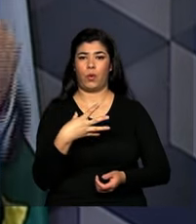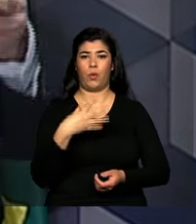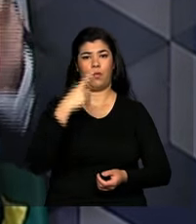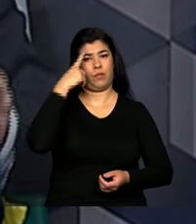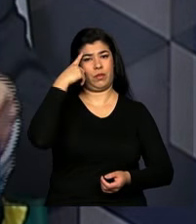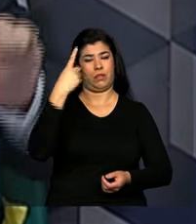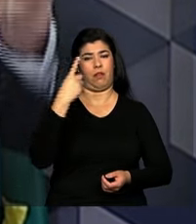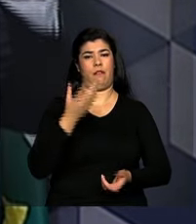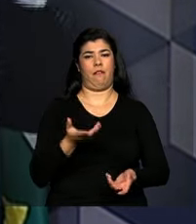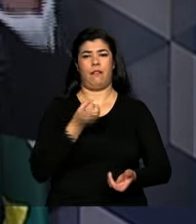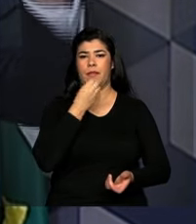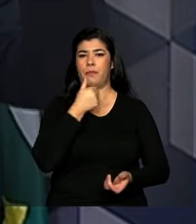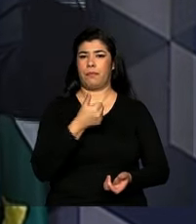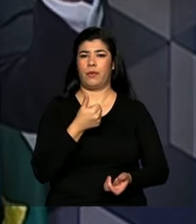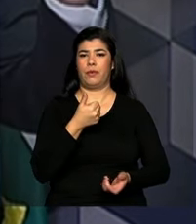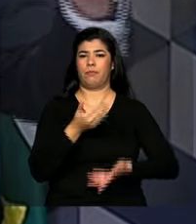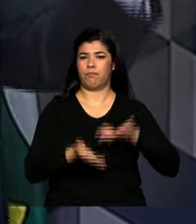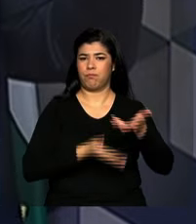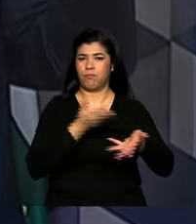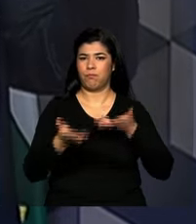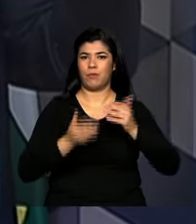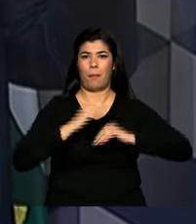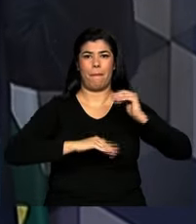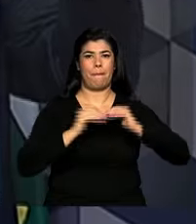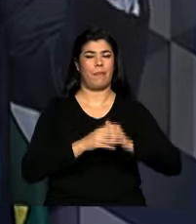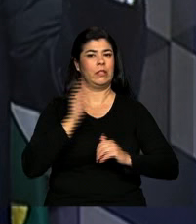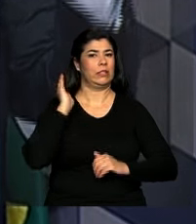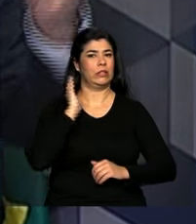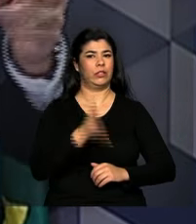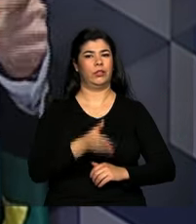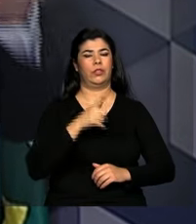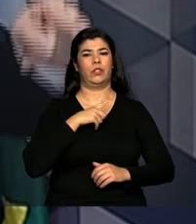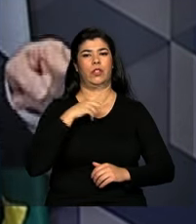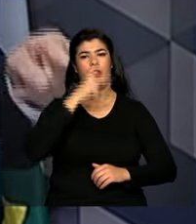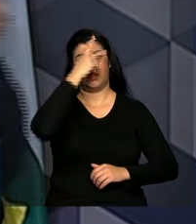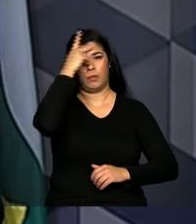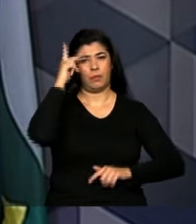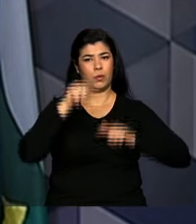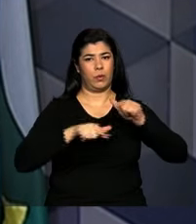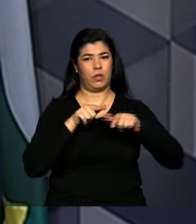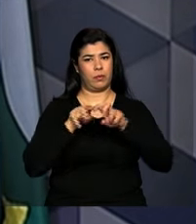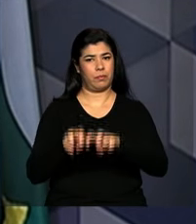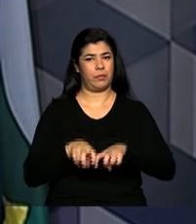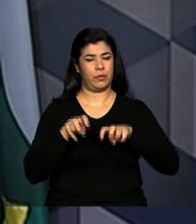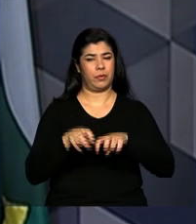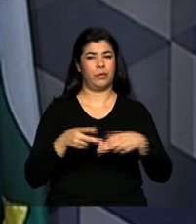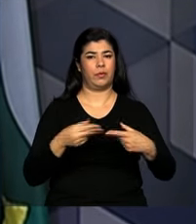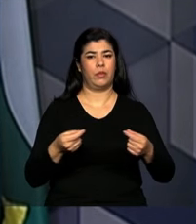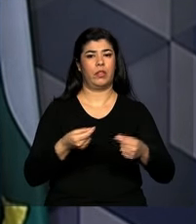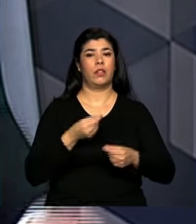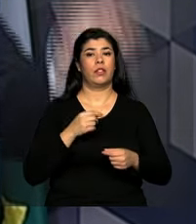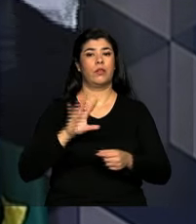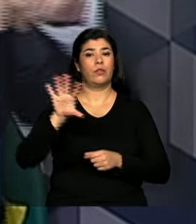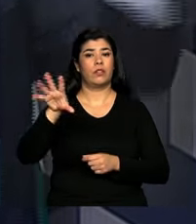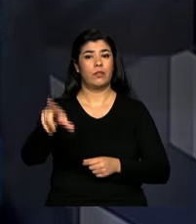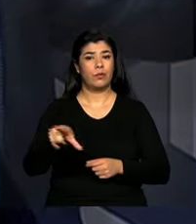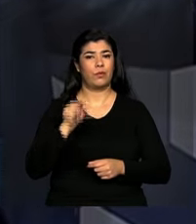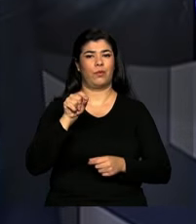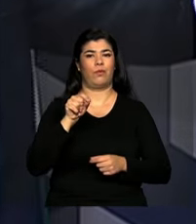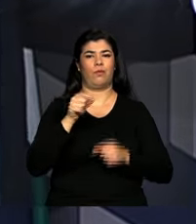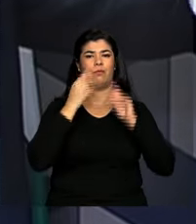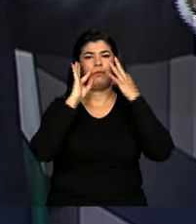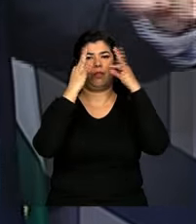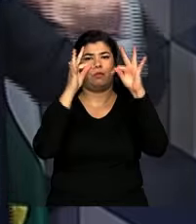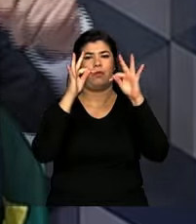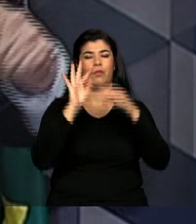porque é injeção na veia, é tecnologia direta para o produtor. Quando ele põe a tecnologia lá, ele tem um resultado